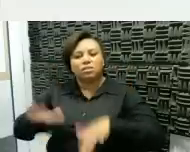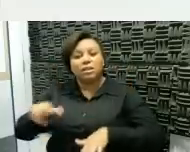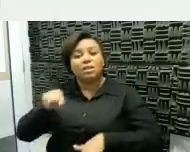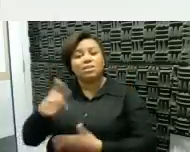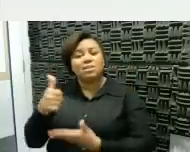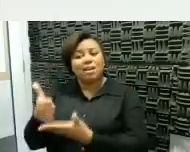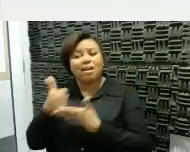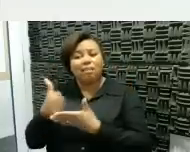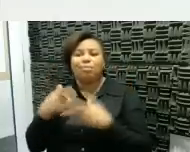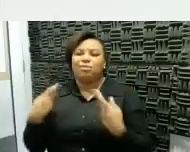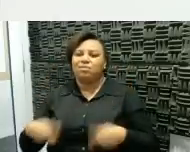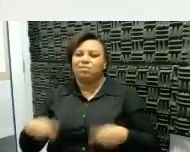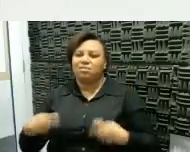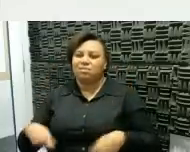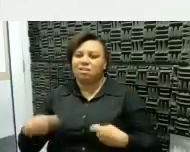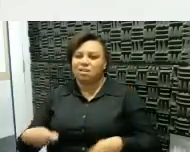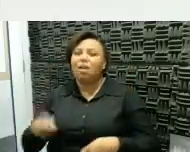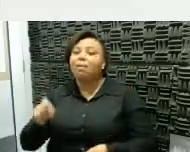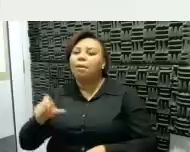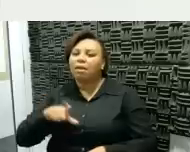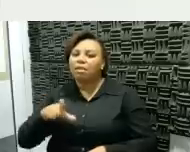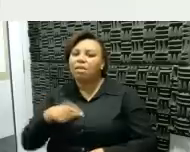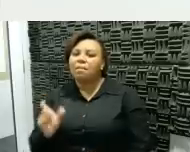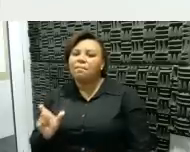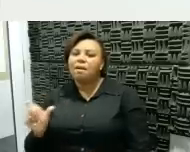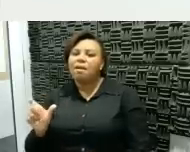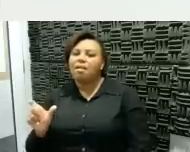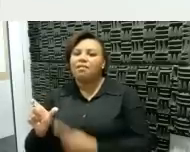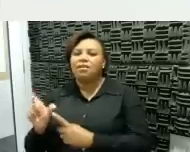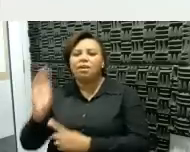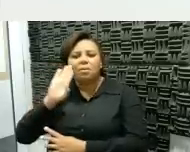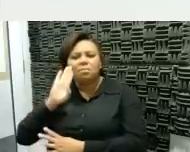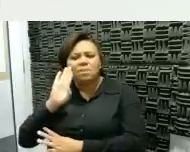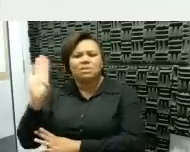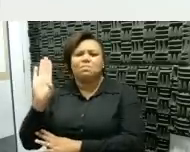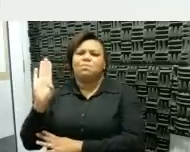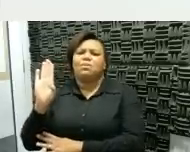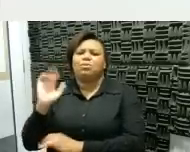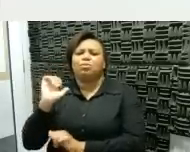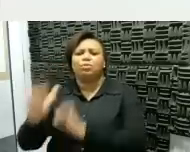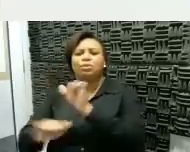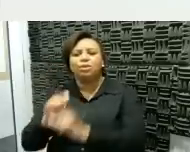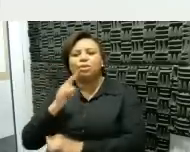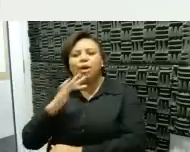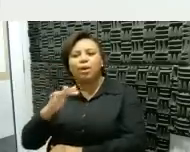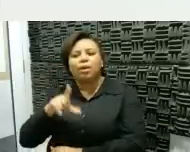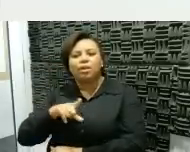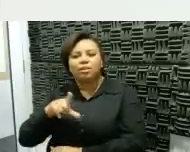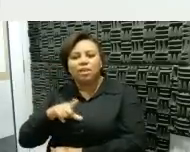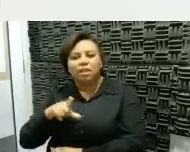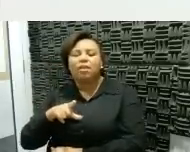que haja uma palavra Central tô até trocando de cor né para que haja uma uma uma um comportamento